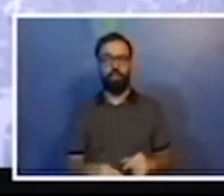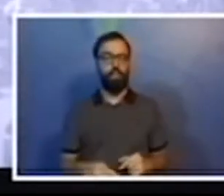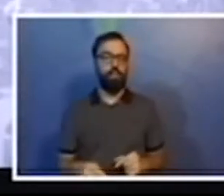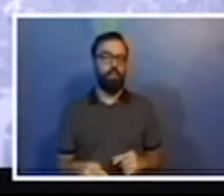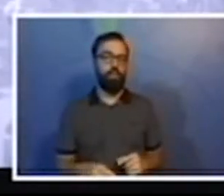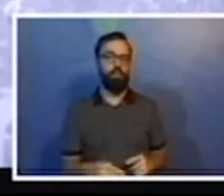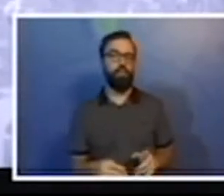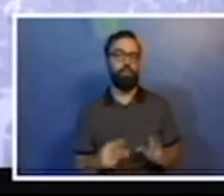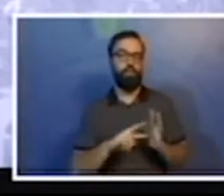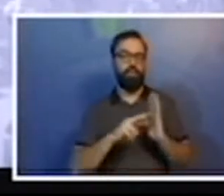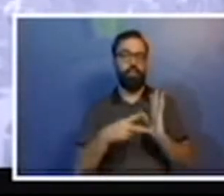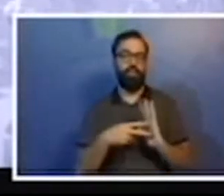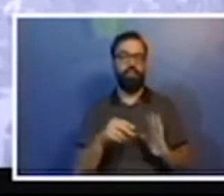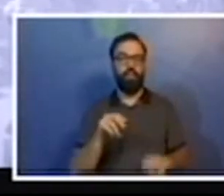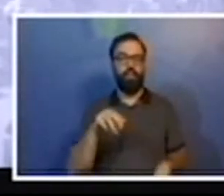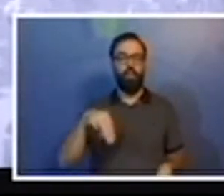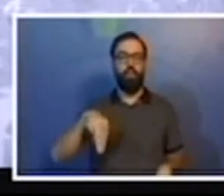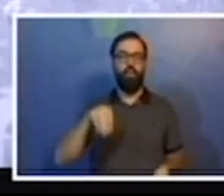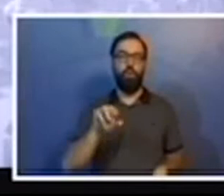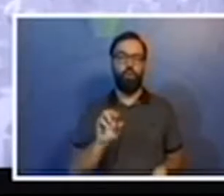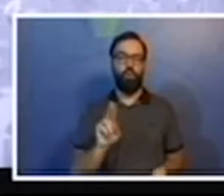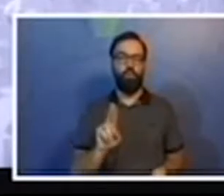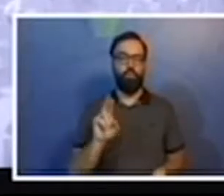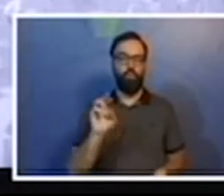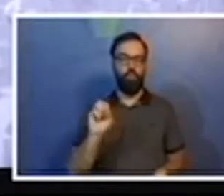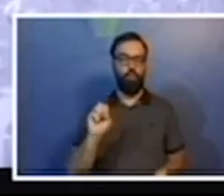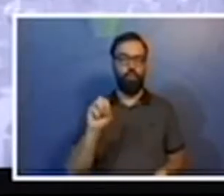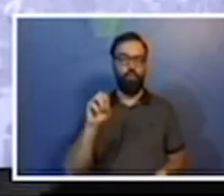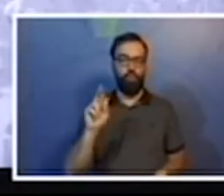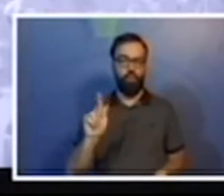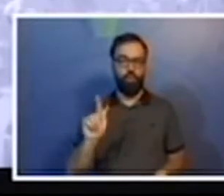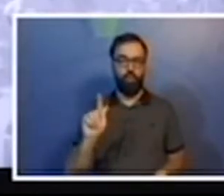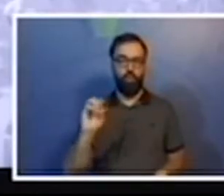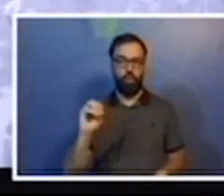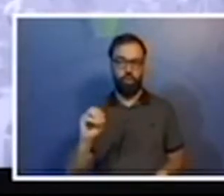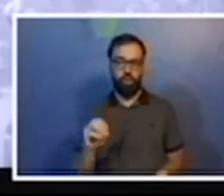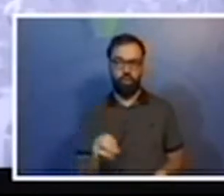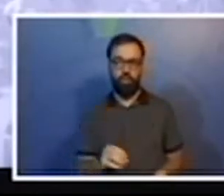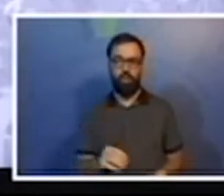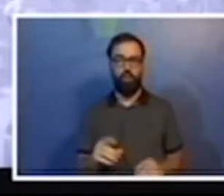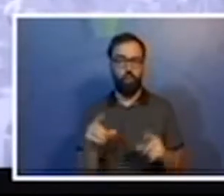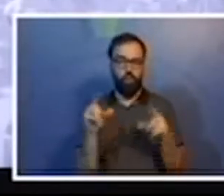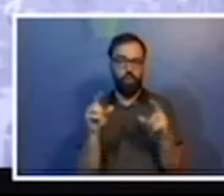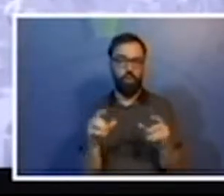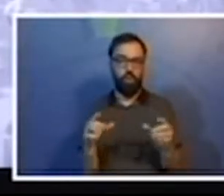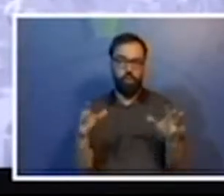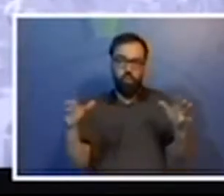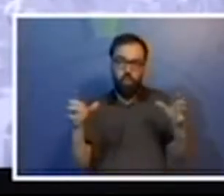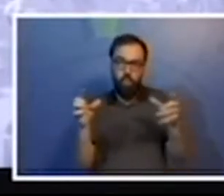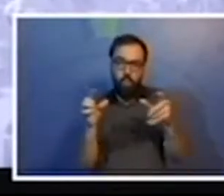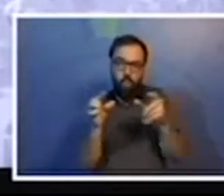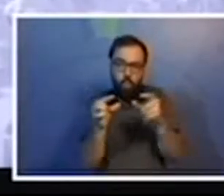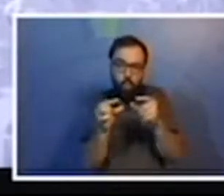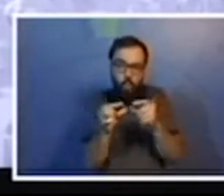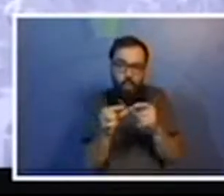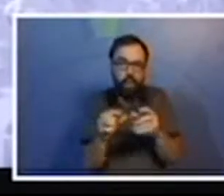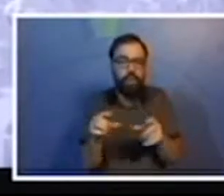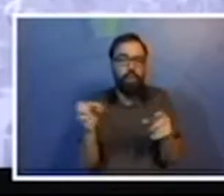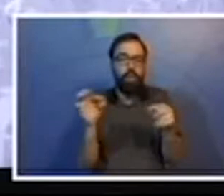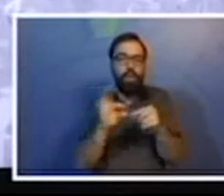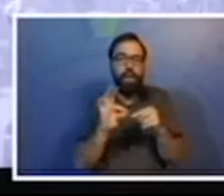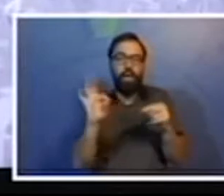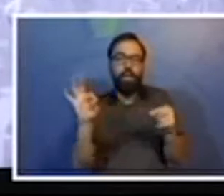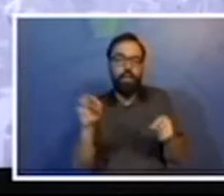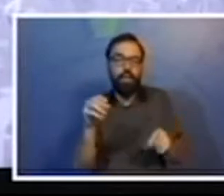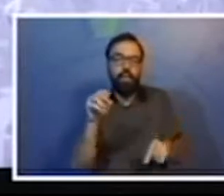musgo que é o principal representante Talvez os músculos né são plantas de tamanho reduzido no máximo 2